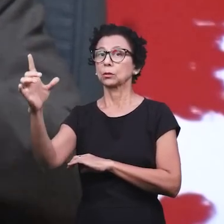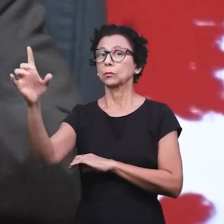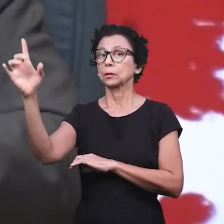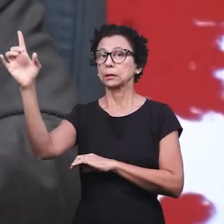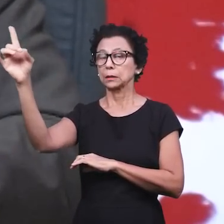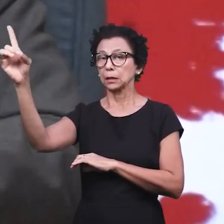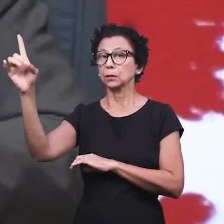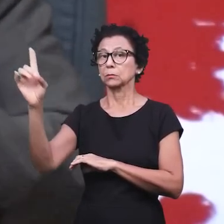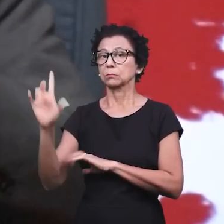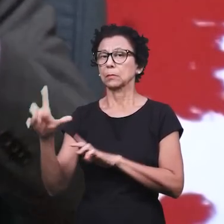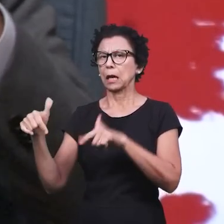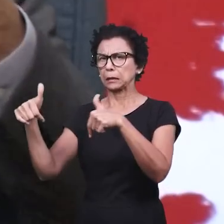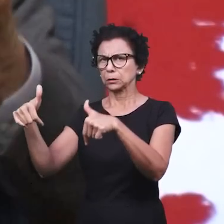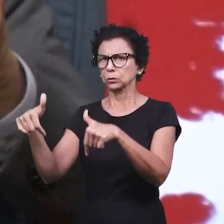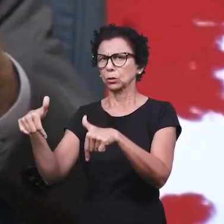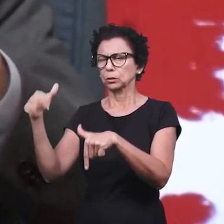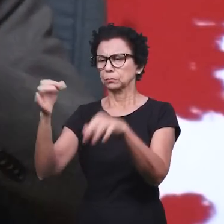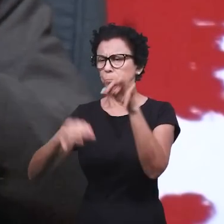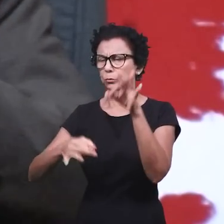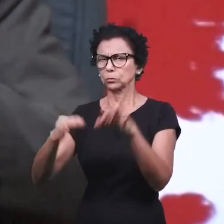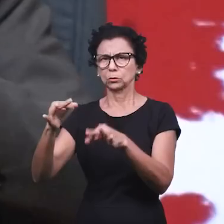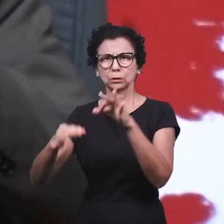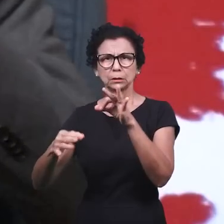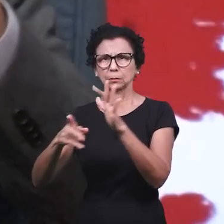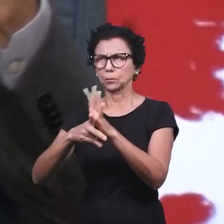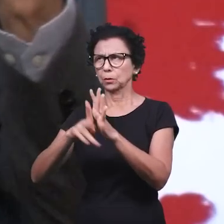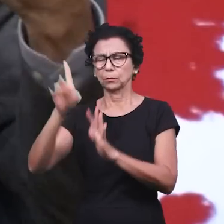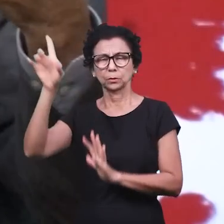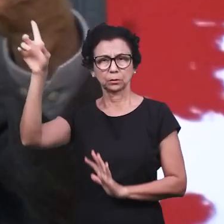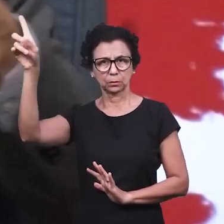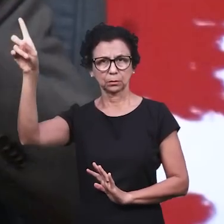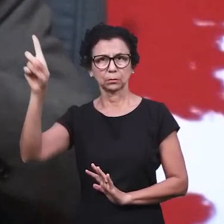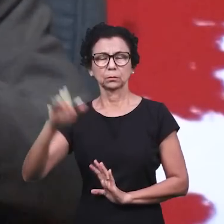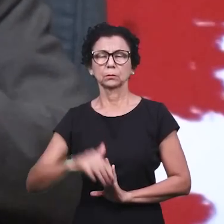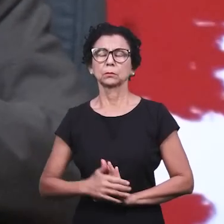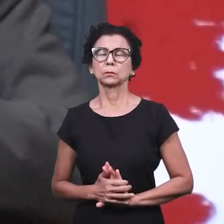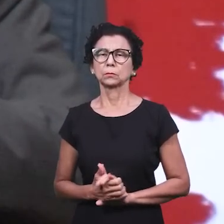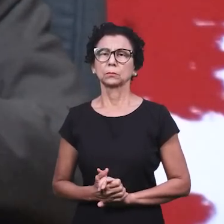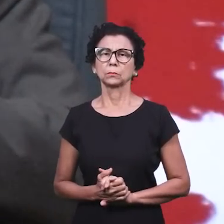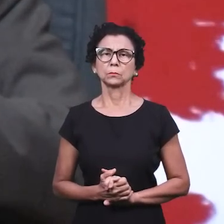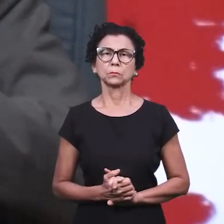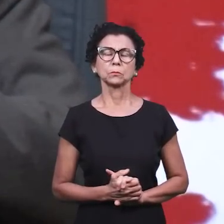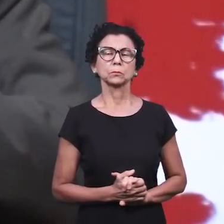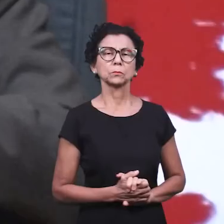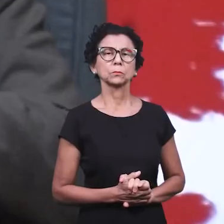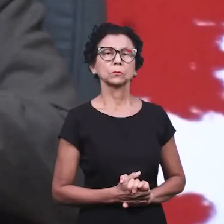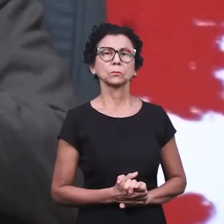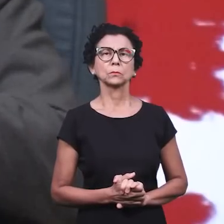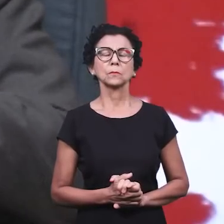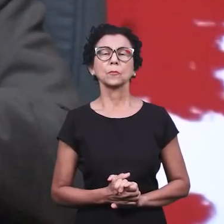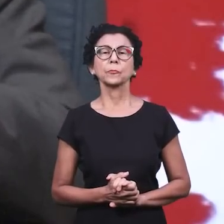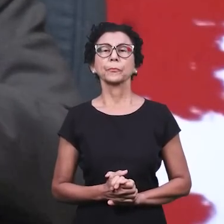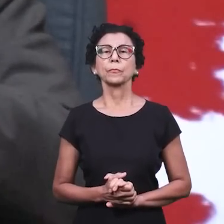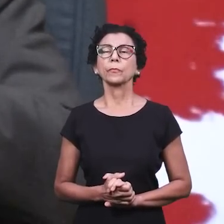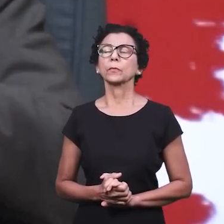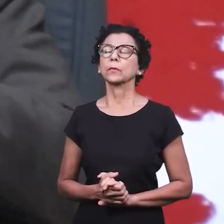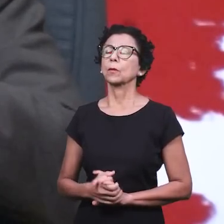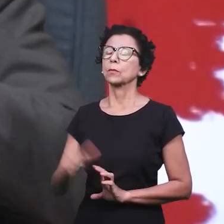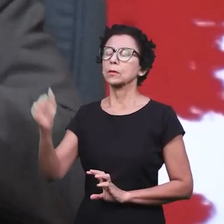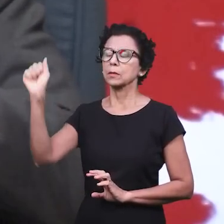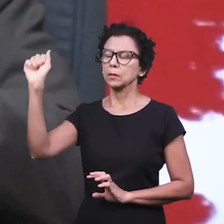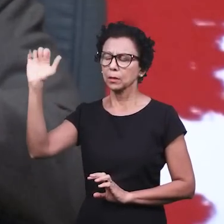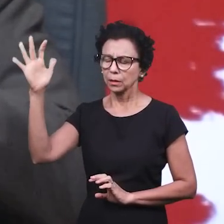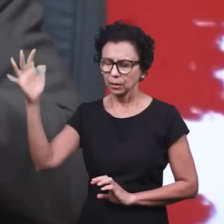Deus pelos seus atos de justiça, pelos atos de justiça de Deus. Então há